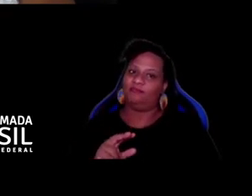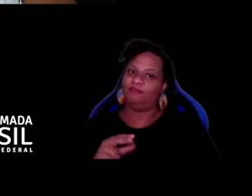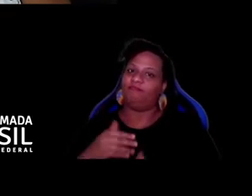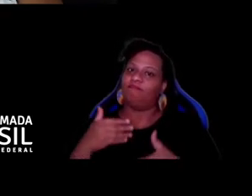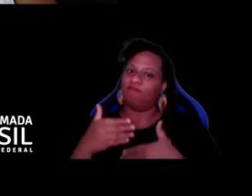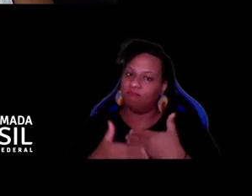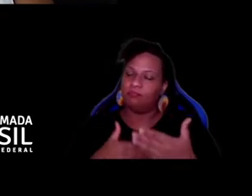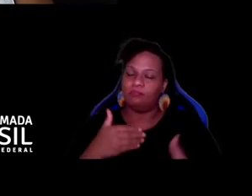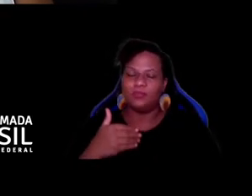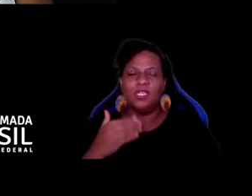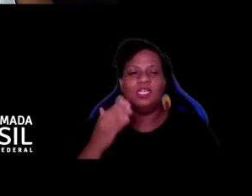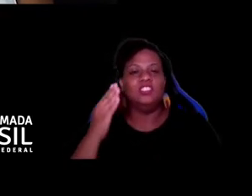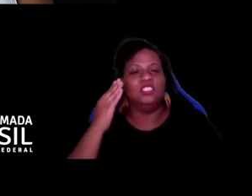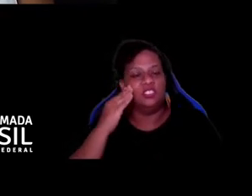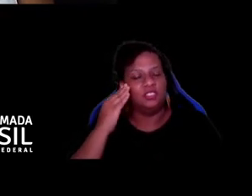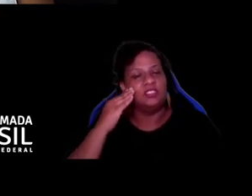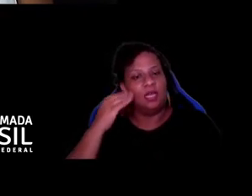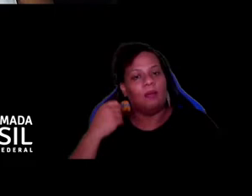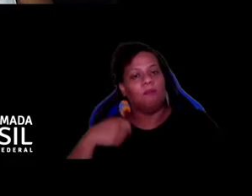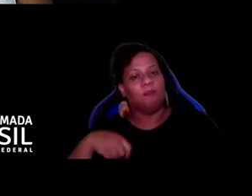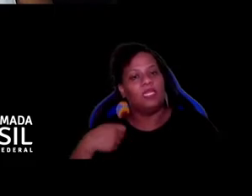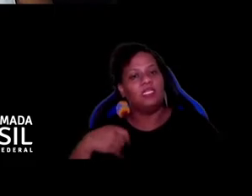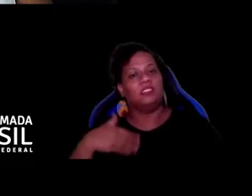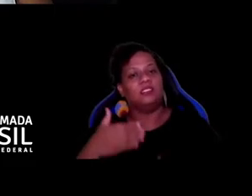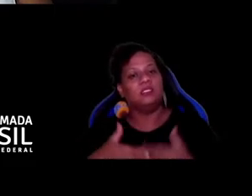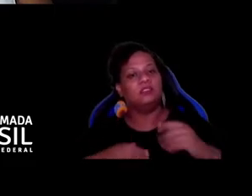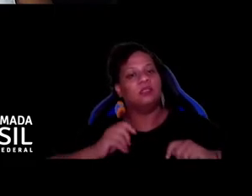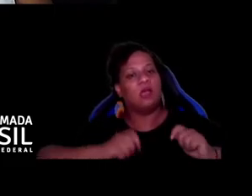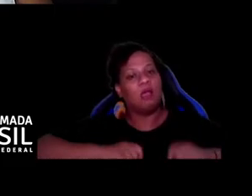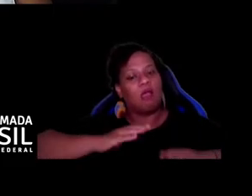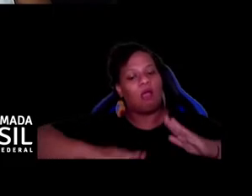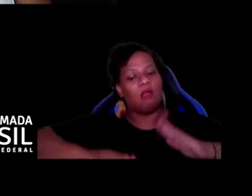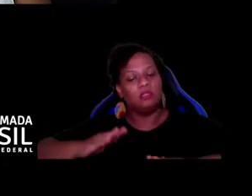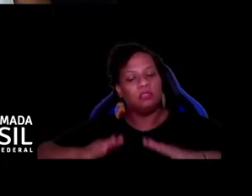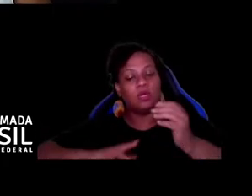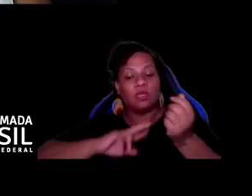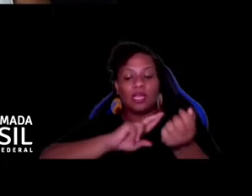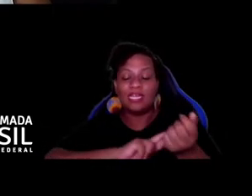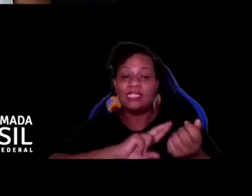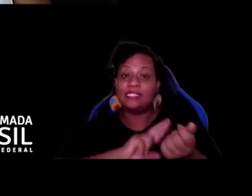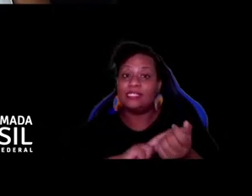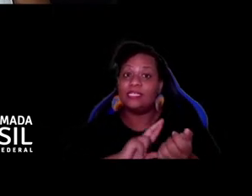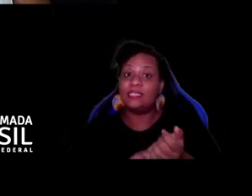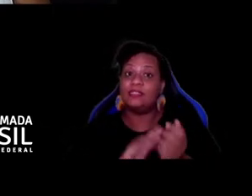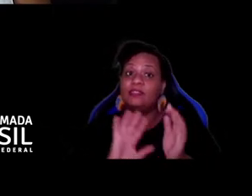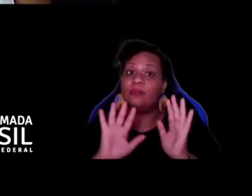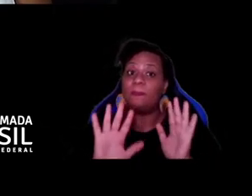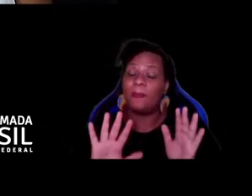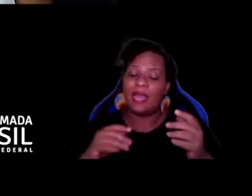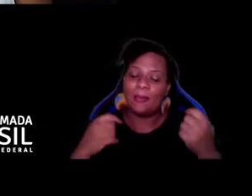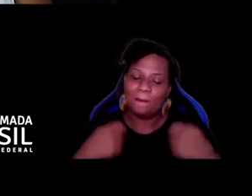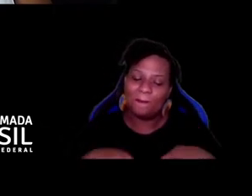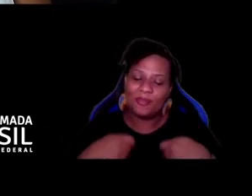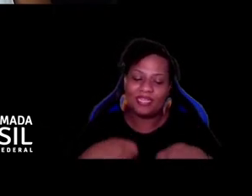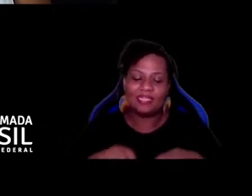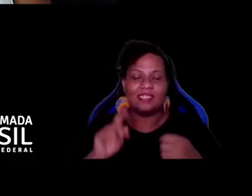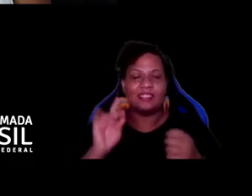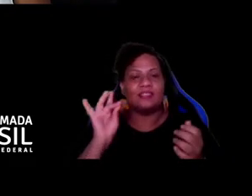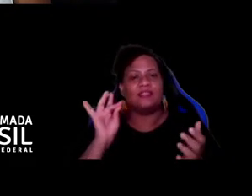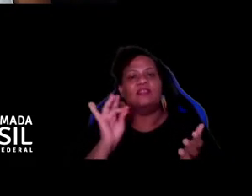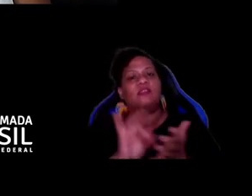gente sabe que esses, tocar bem esses ritmos requer mesmo, né,